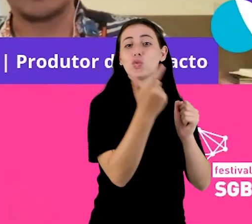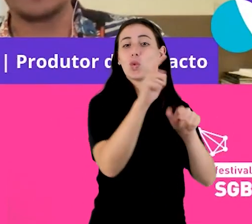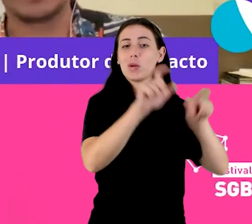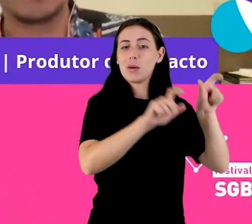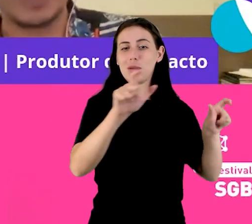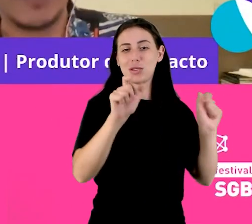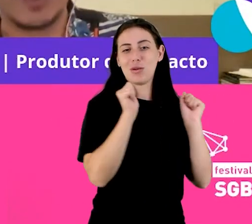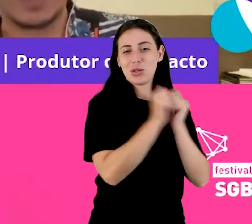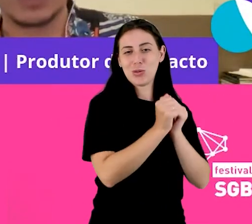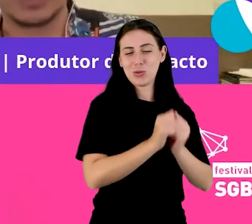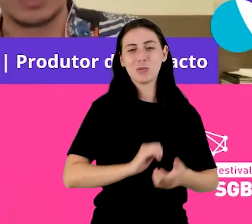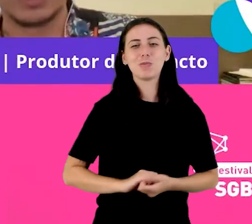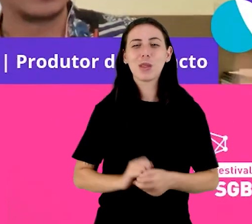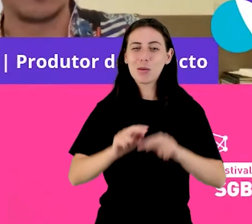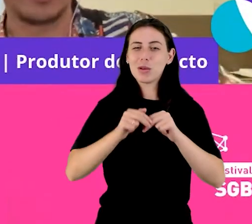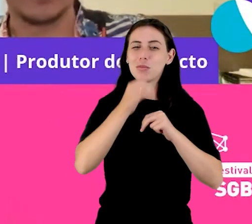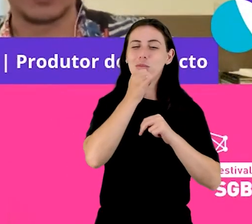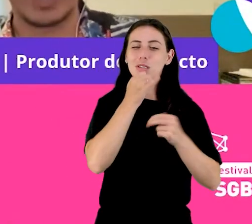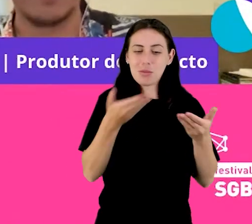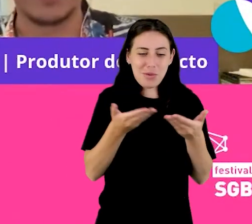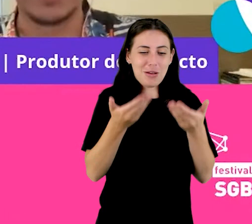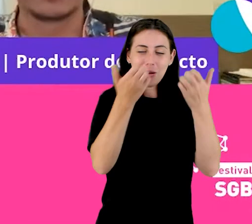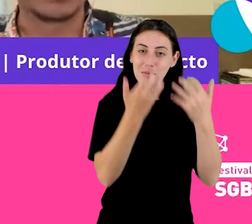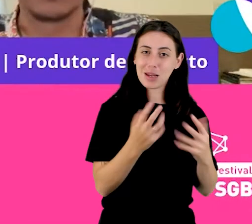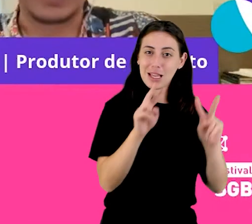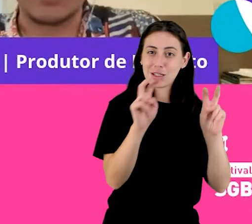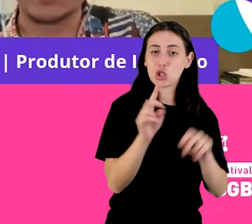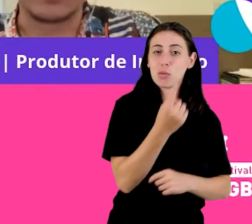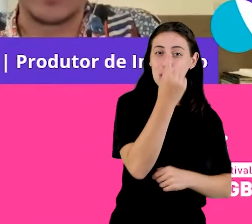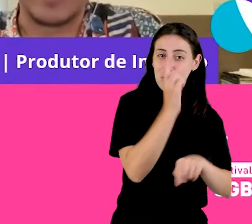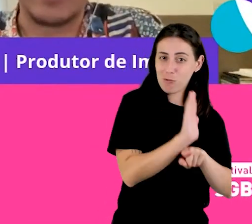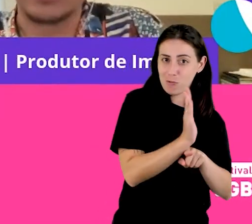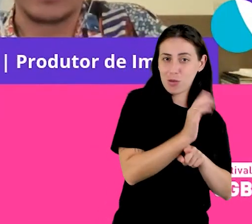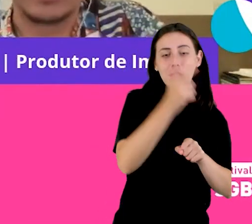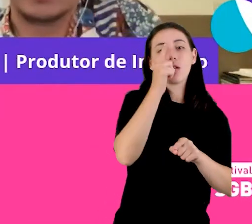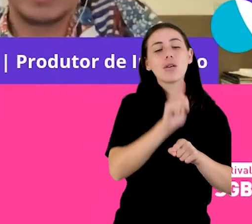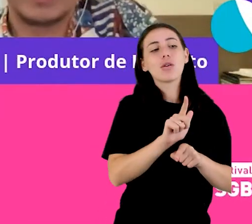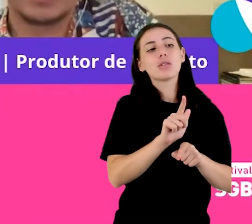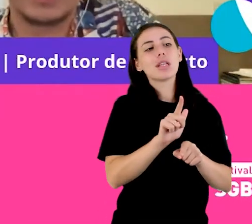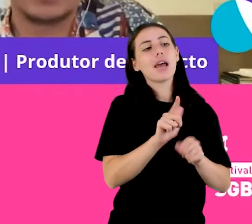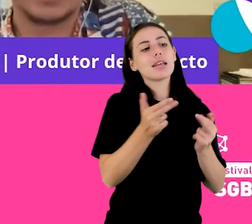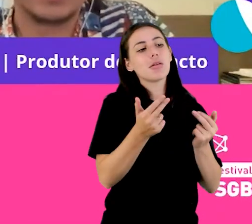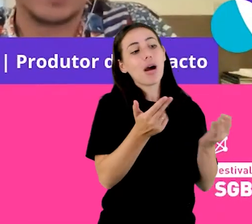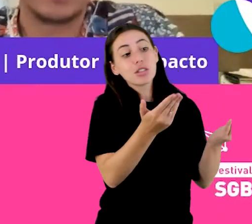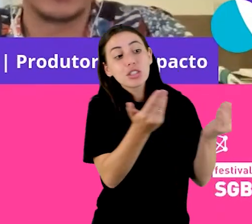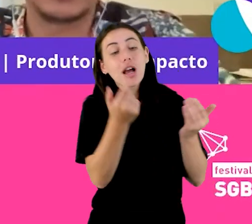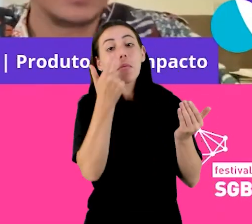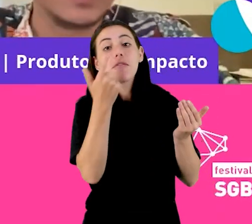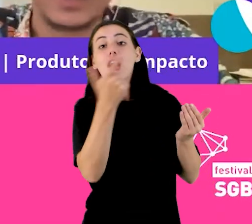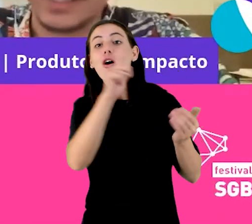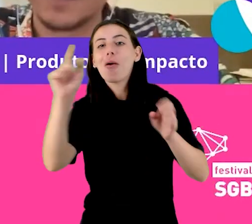E a própria plataforma Taturana, assim como a Videocamp, são catálogos super maravilhosos. E eles têm esse